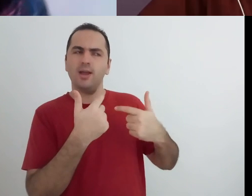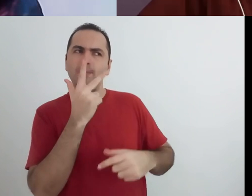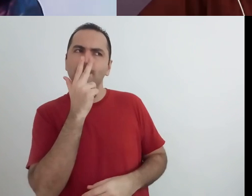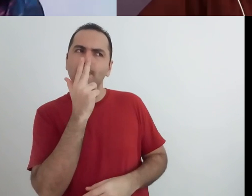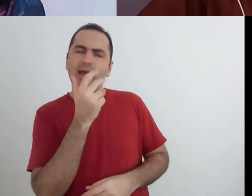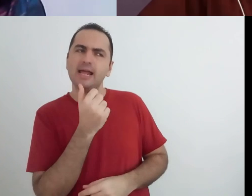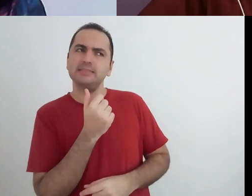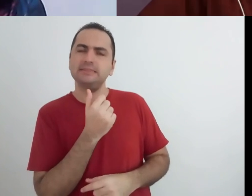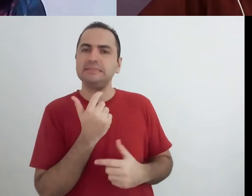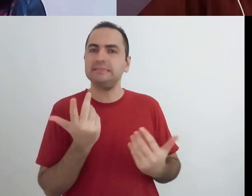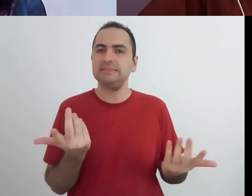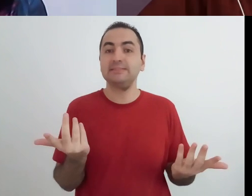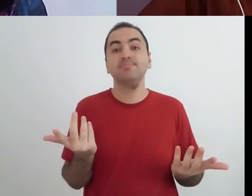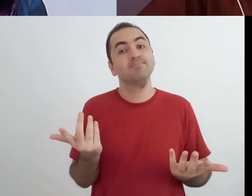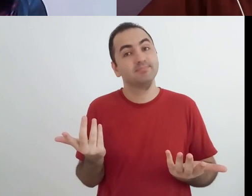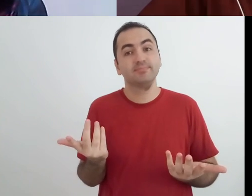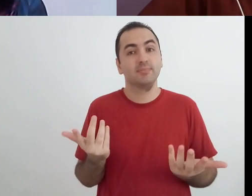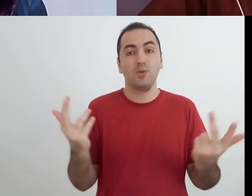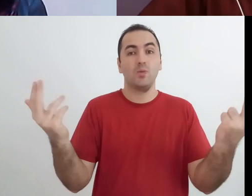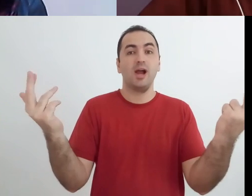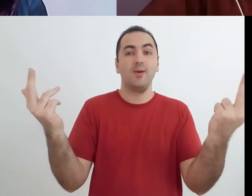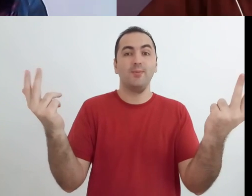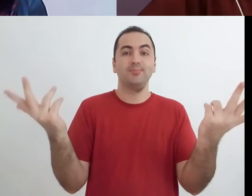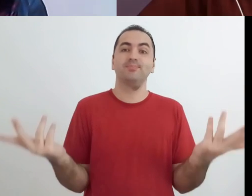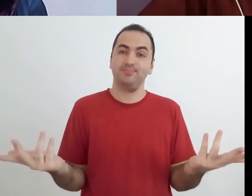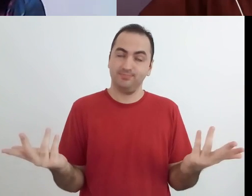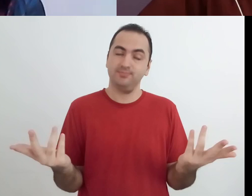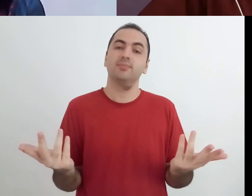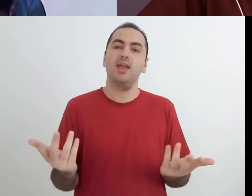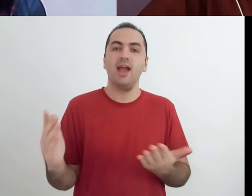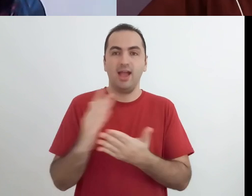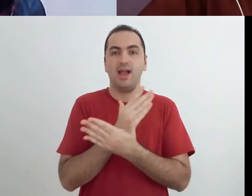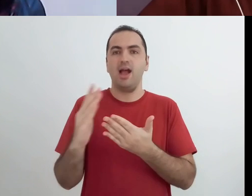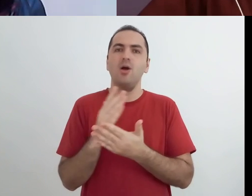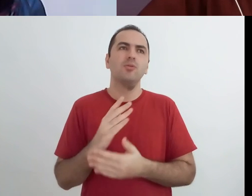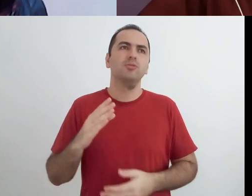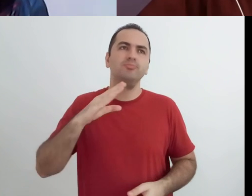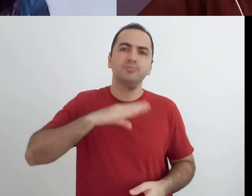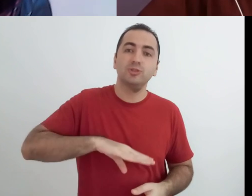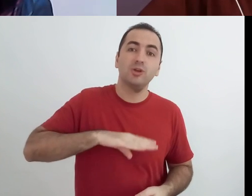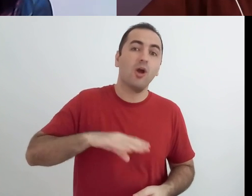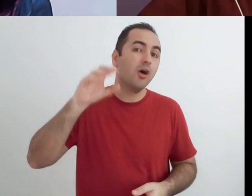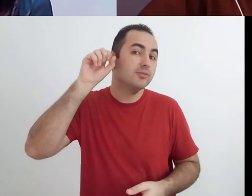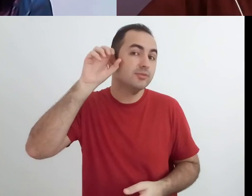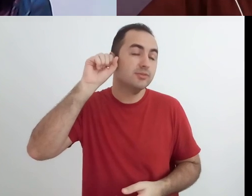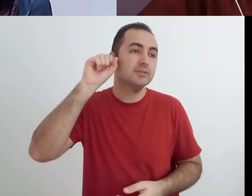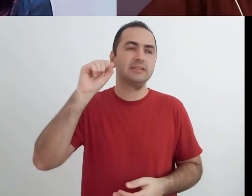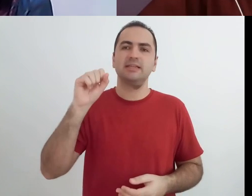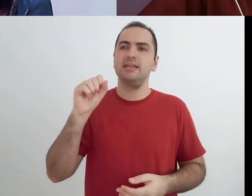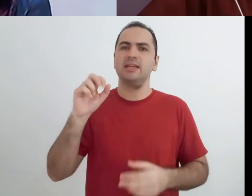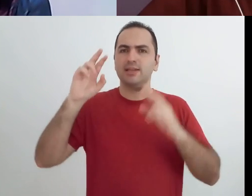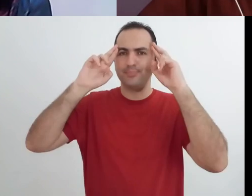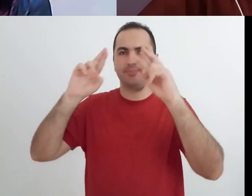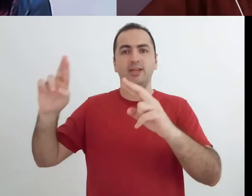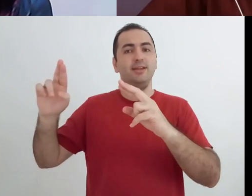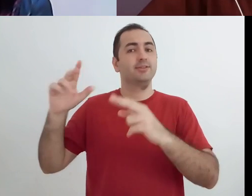vê acontecer que realmente tem pessoas que falam deles, na frente deles, né? Que não tem nem